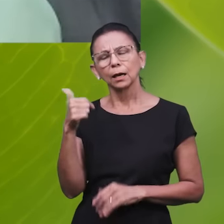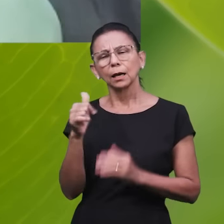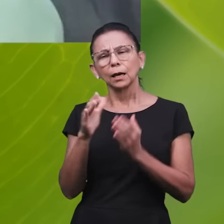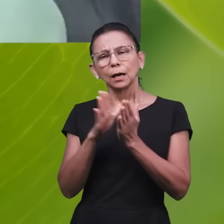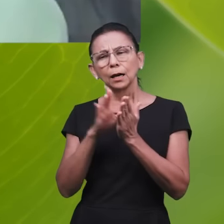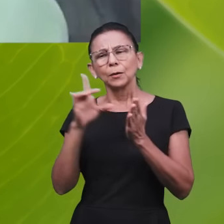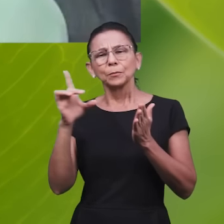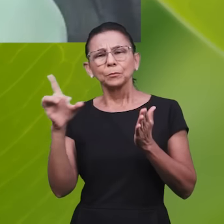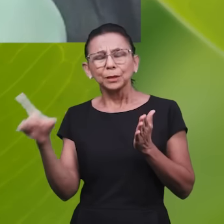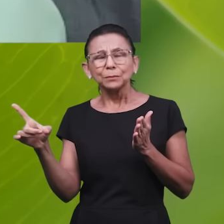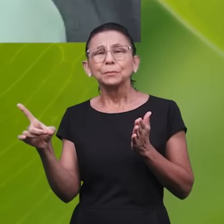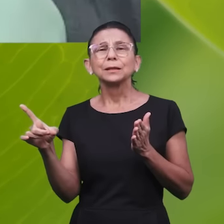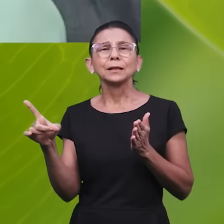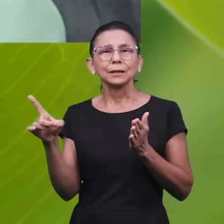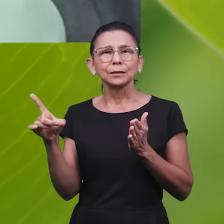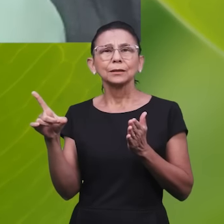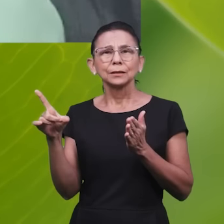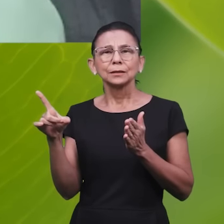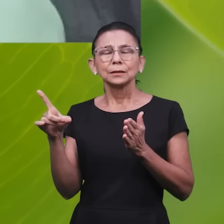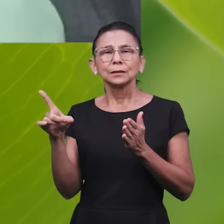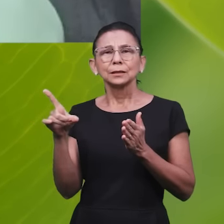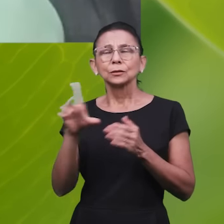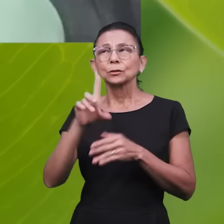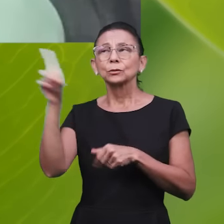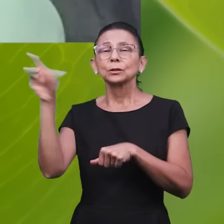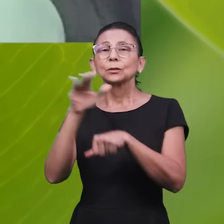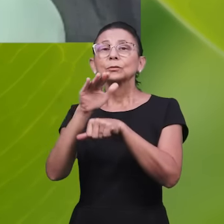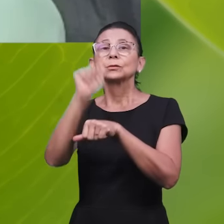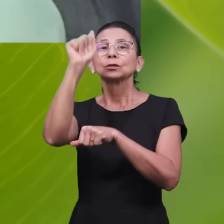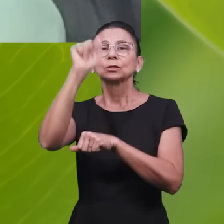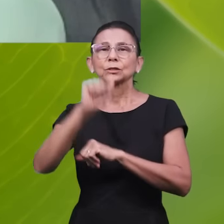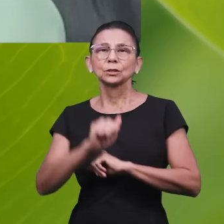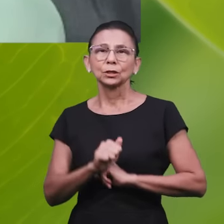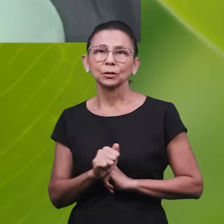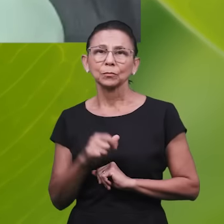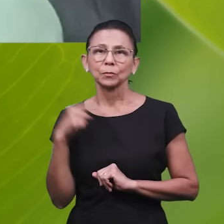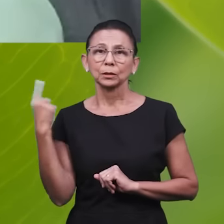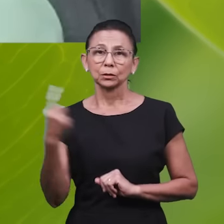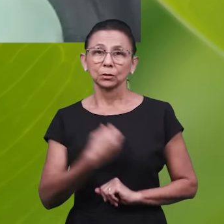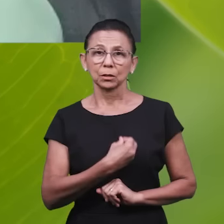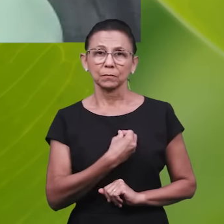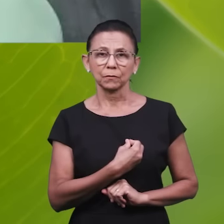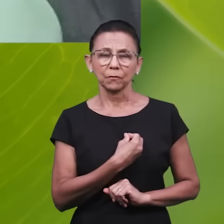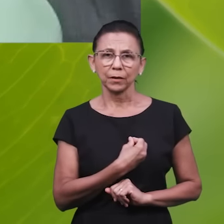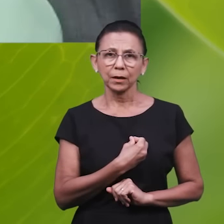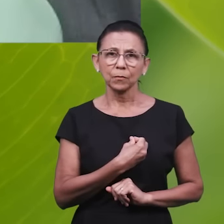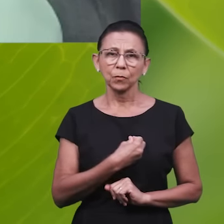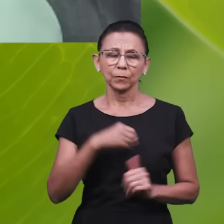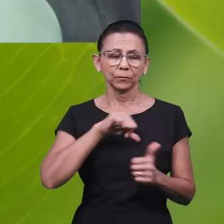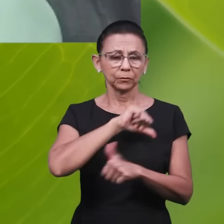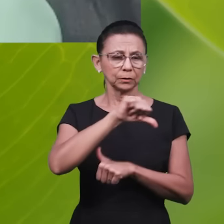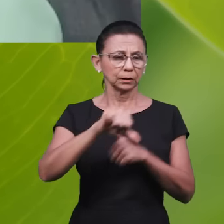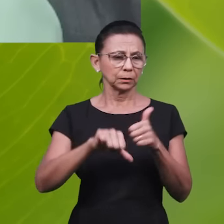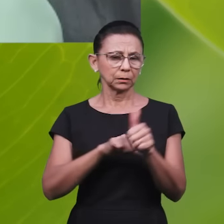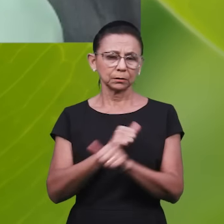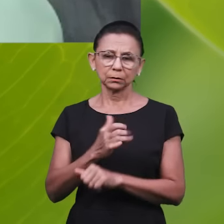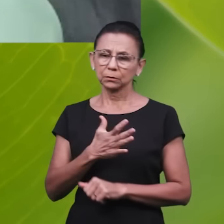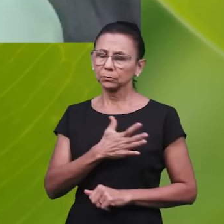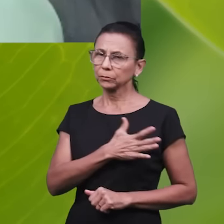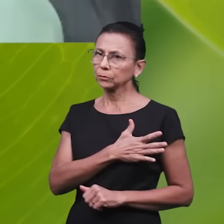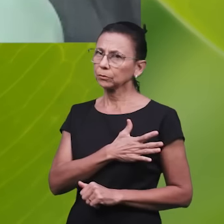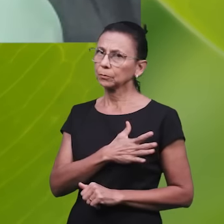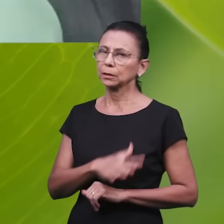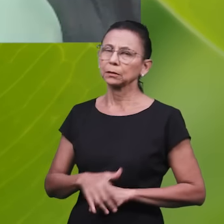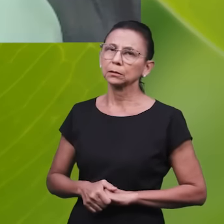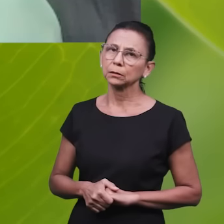de Deus para a nossa vida, quando ela diz que nós somos chamados para viver em novidade de vida. E novidade esse programa